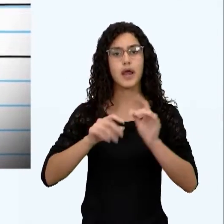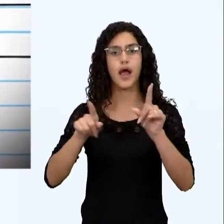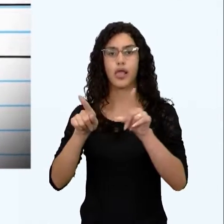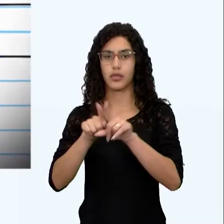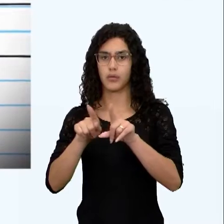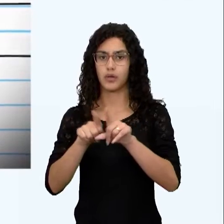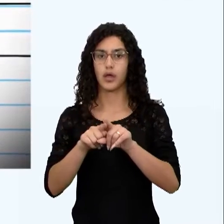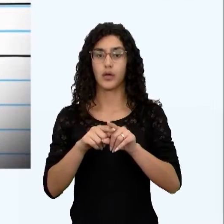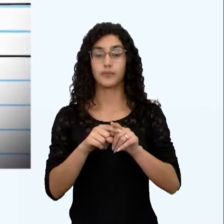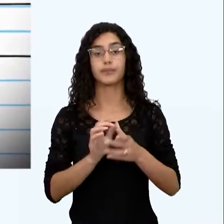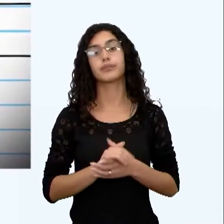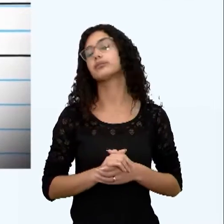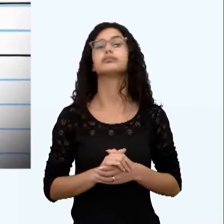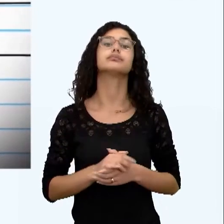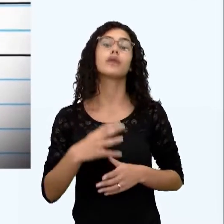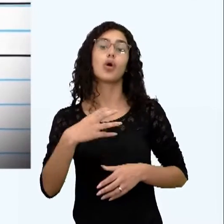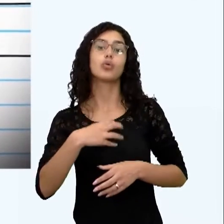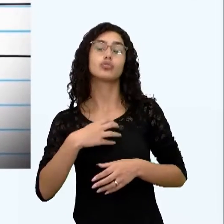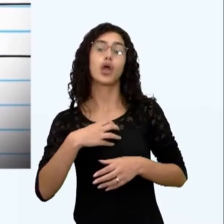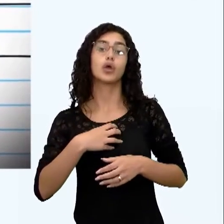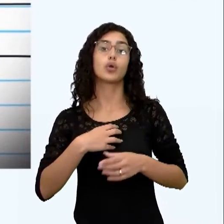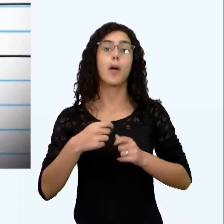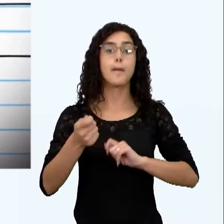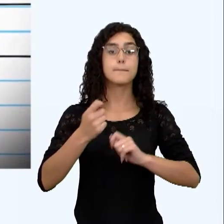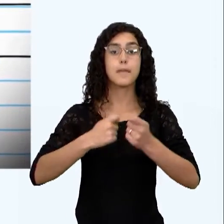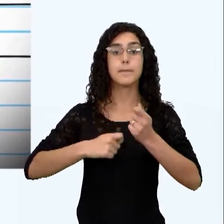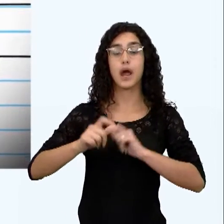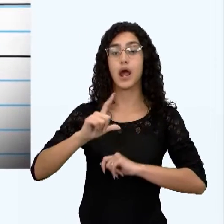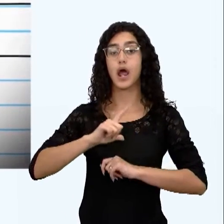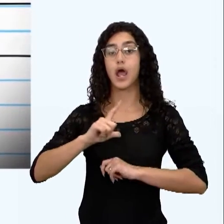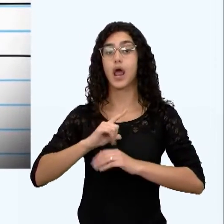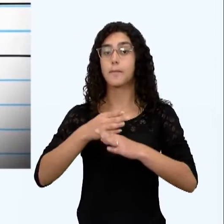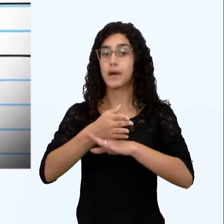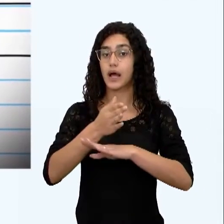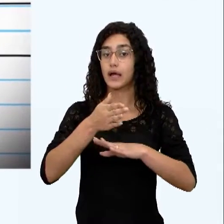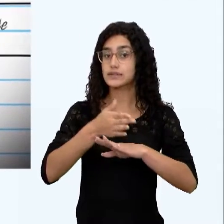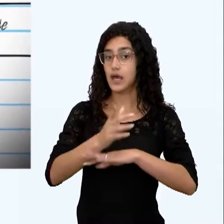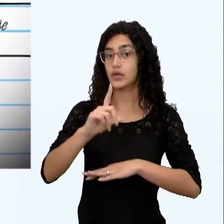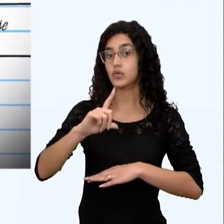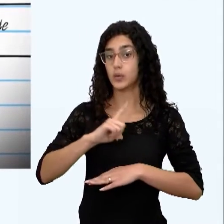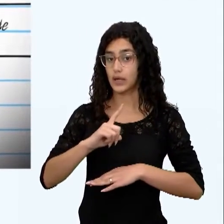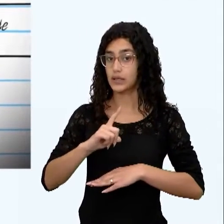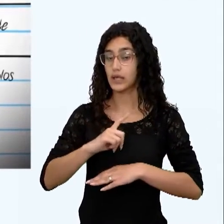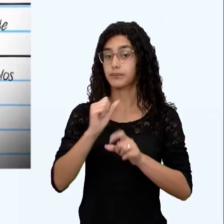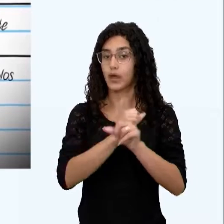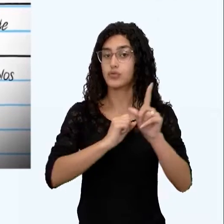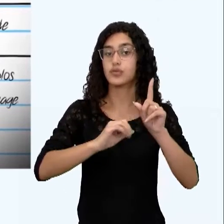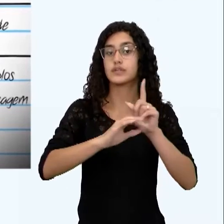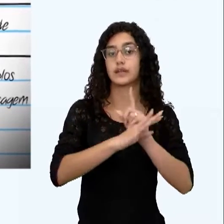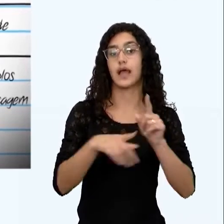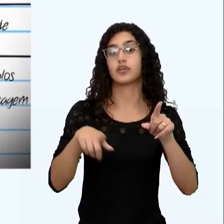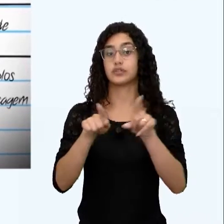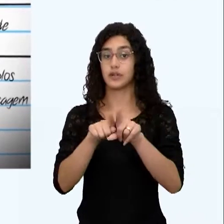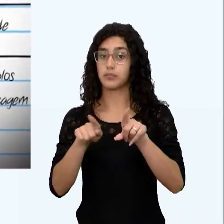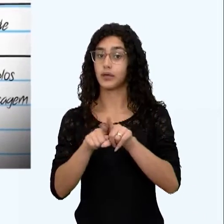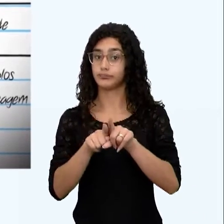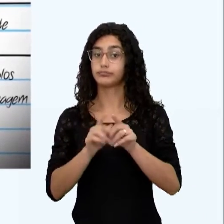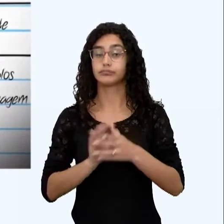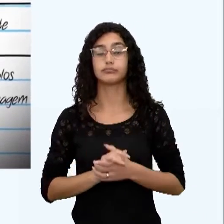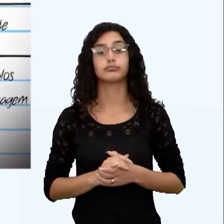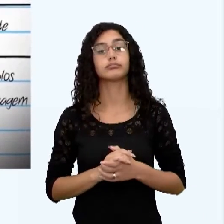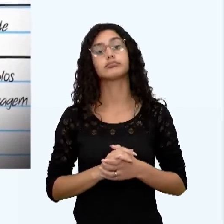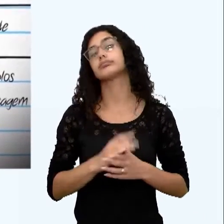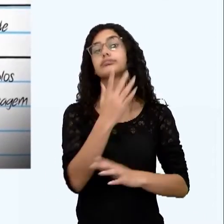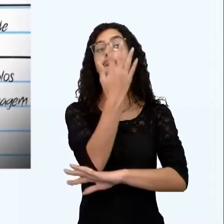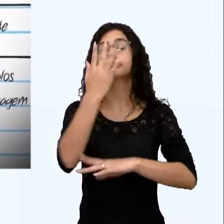cuidado, levando em conta os custos financeiros para a implantação e de acesso, os custos causados à sociedade direta ou indiretamente e ao